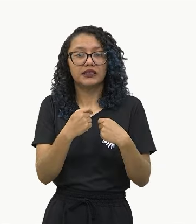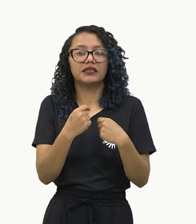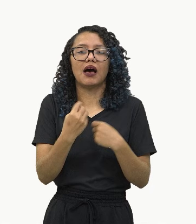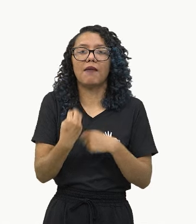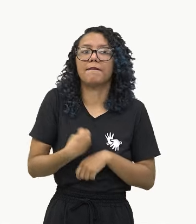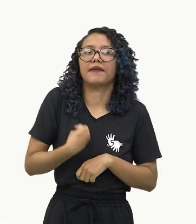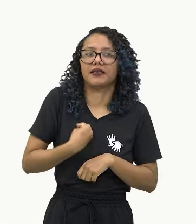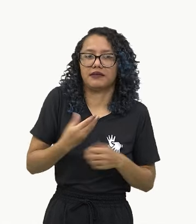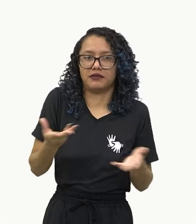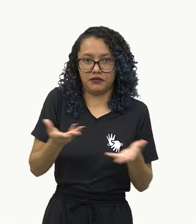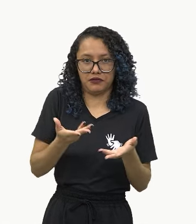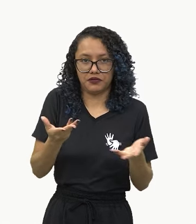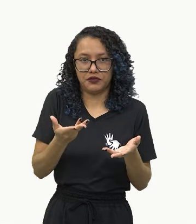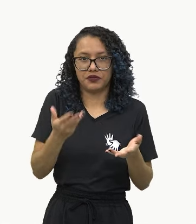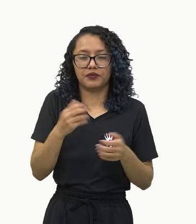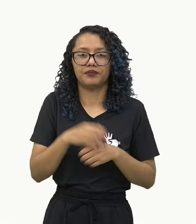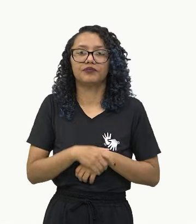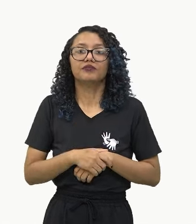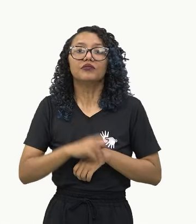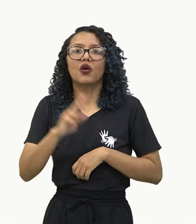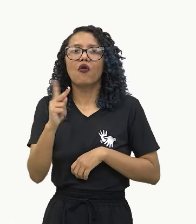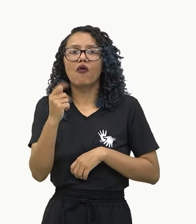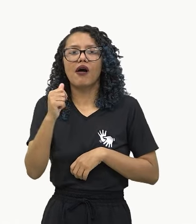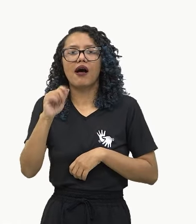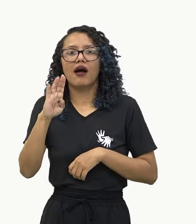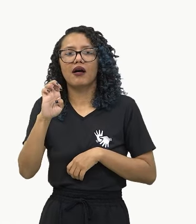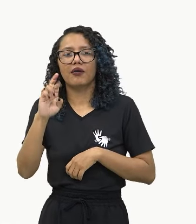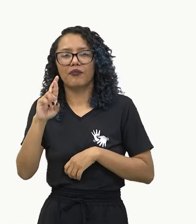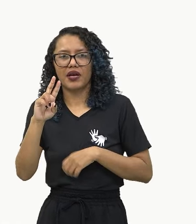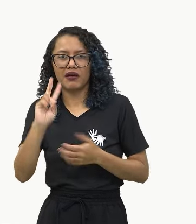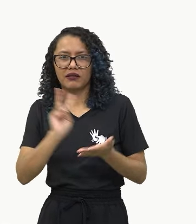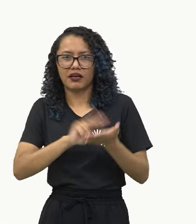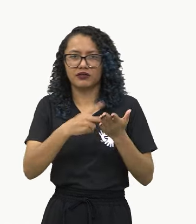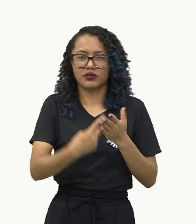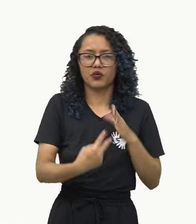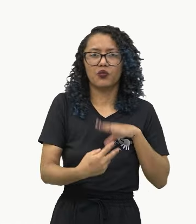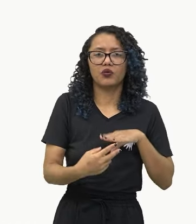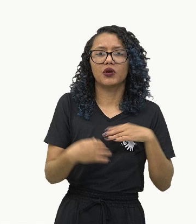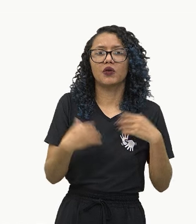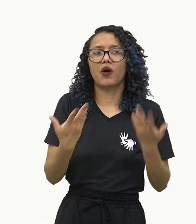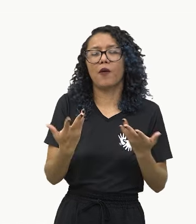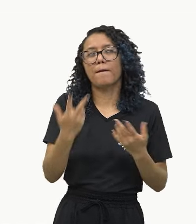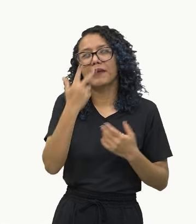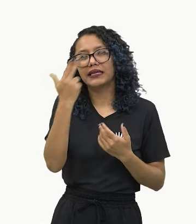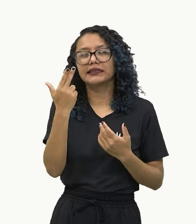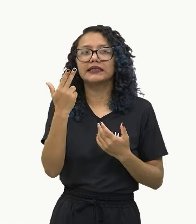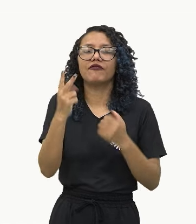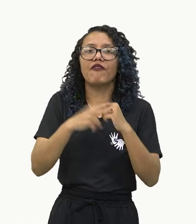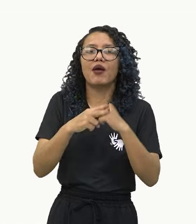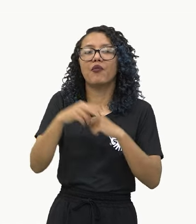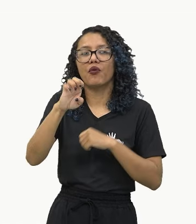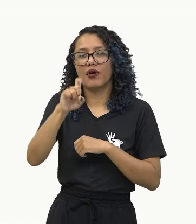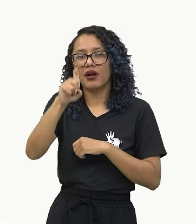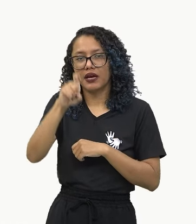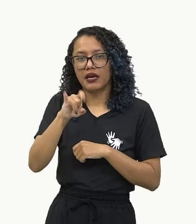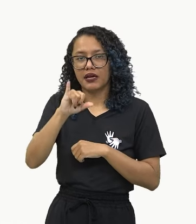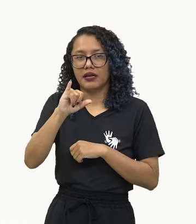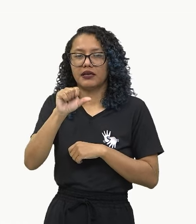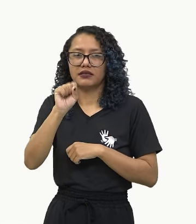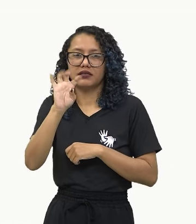verbo haber, no português, seria o verbo existir. Há alguma coisa, existe alguma